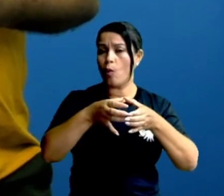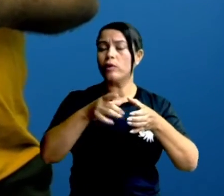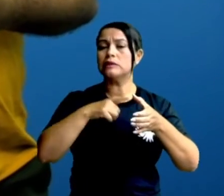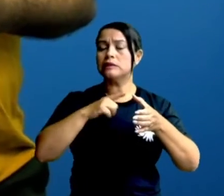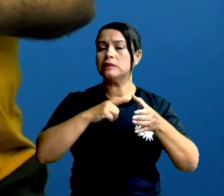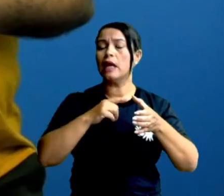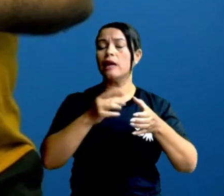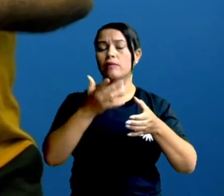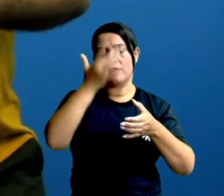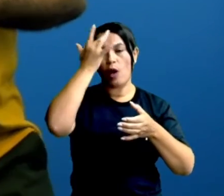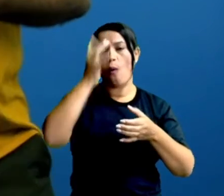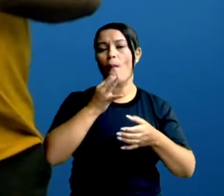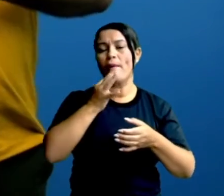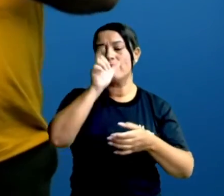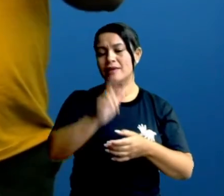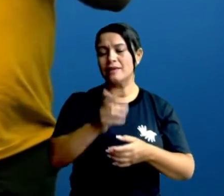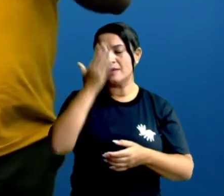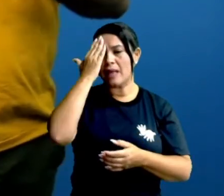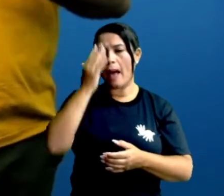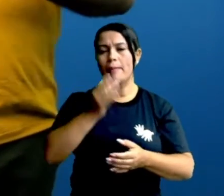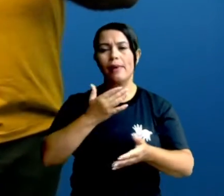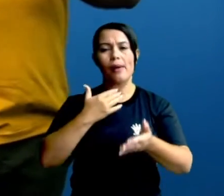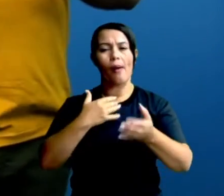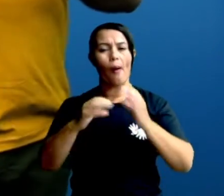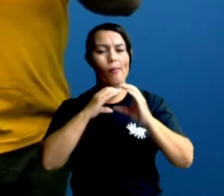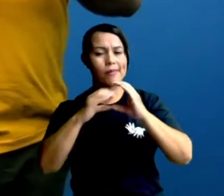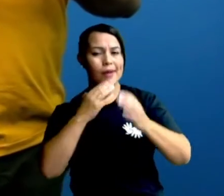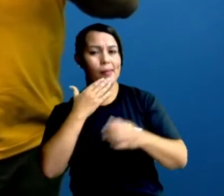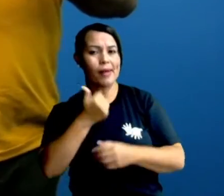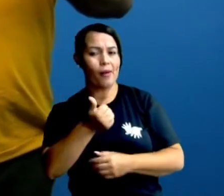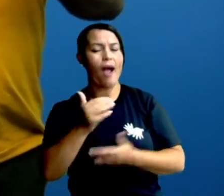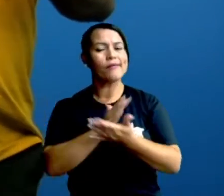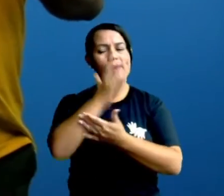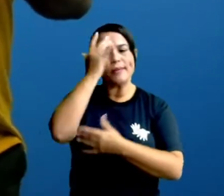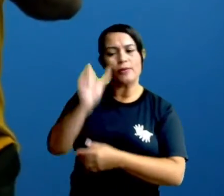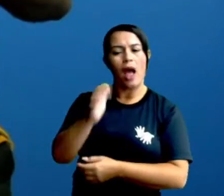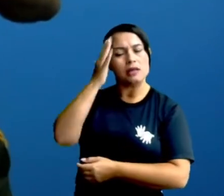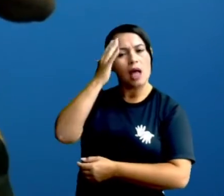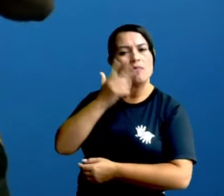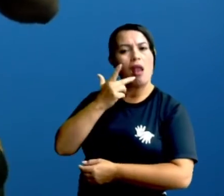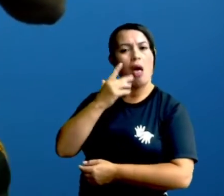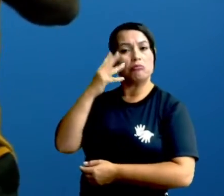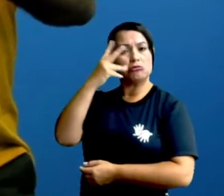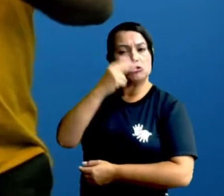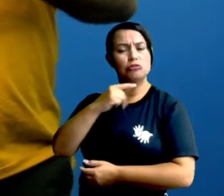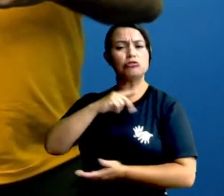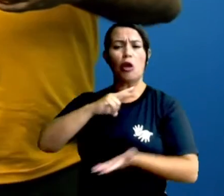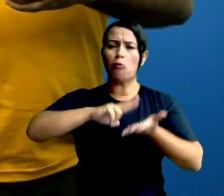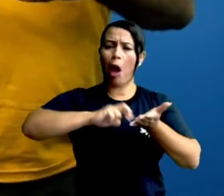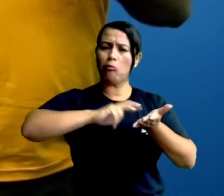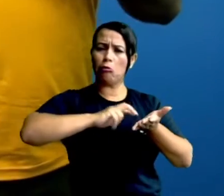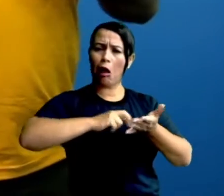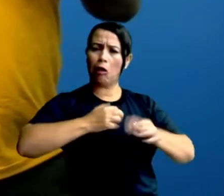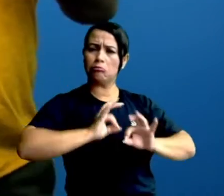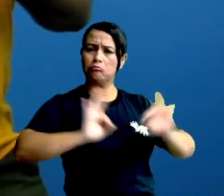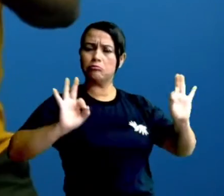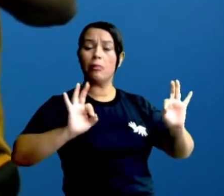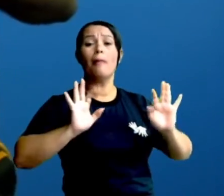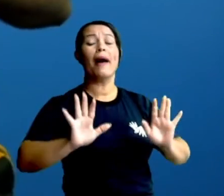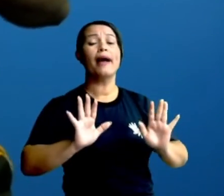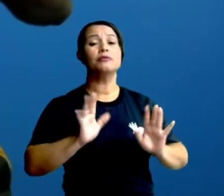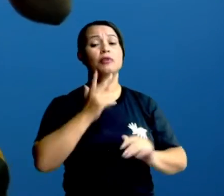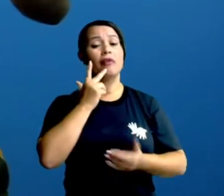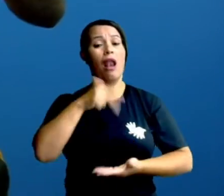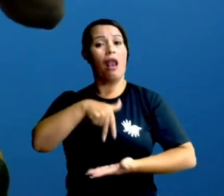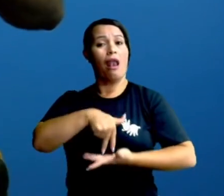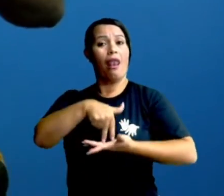saber comunicar melhor. Às vezes o camarada sabe falar bonito, né, tem um vocabulário muito vasto, mas quando coloca ele para